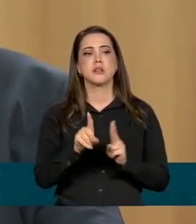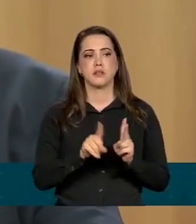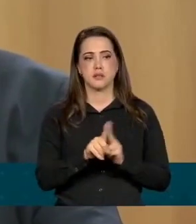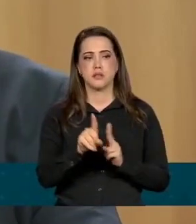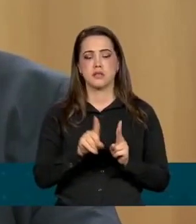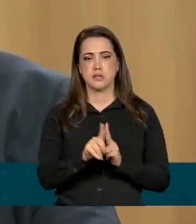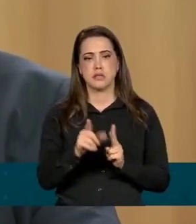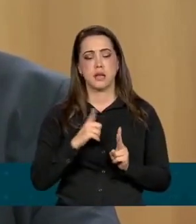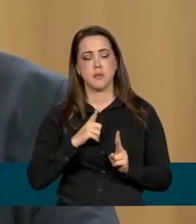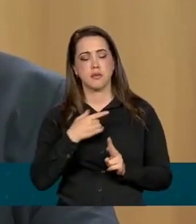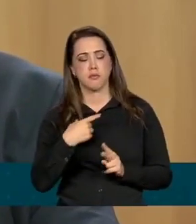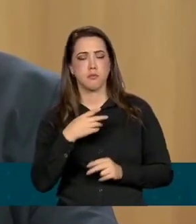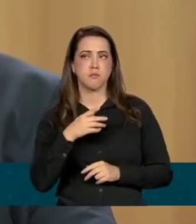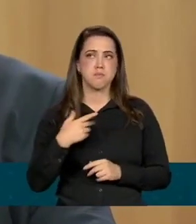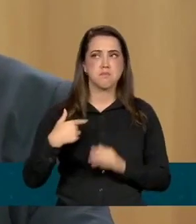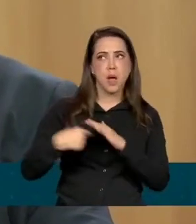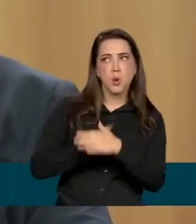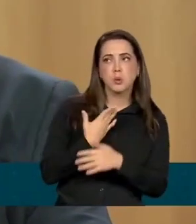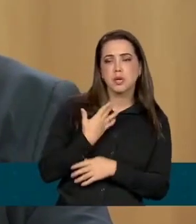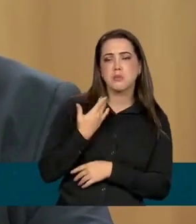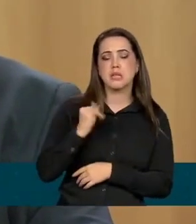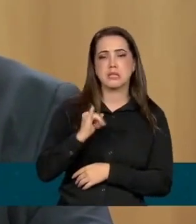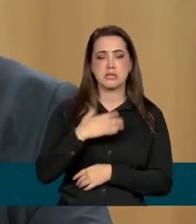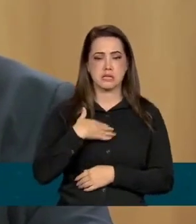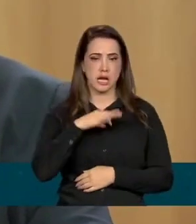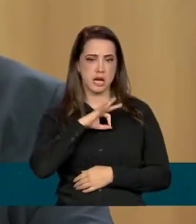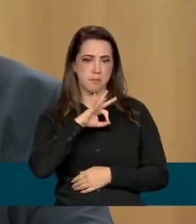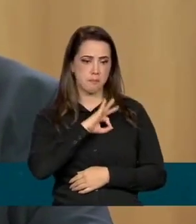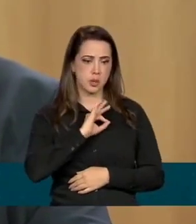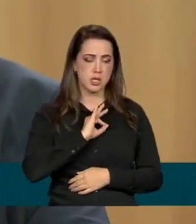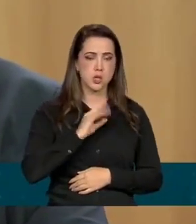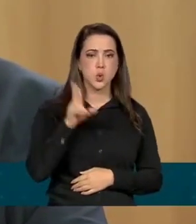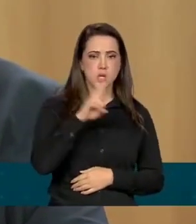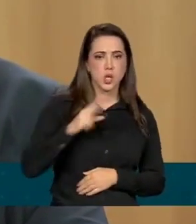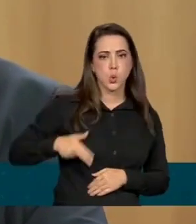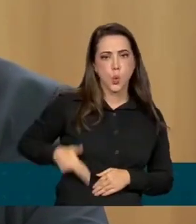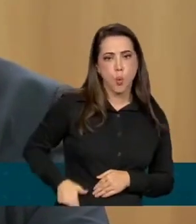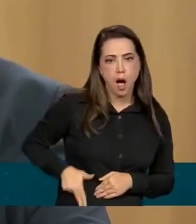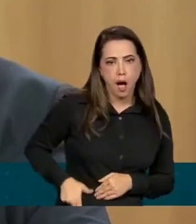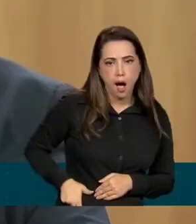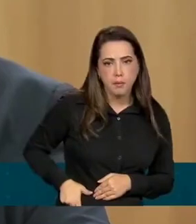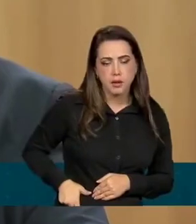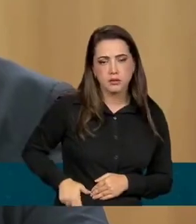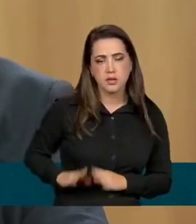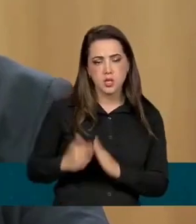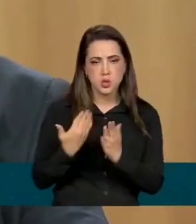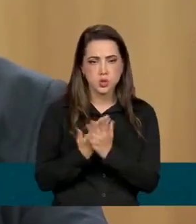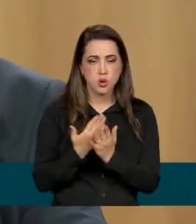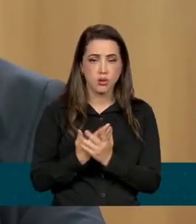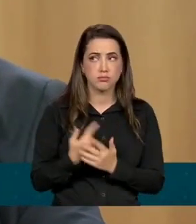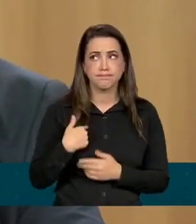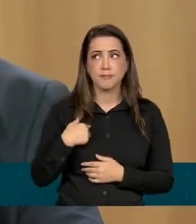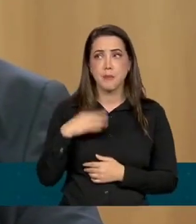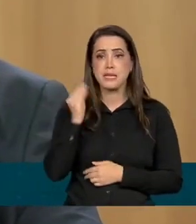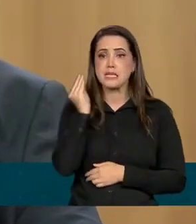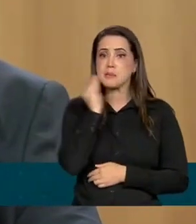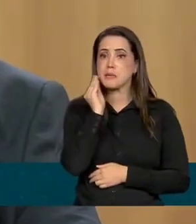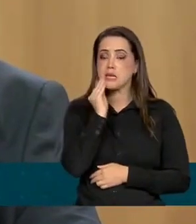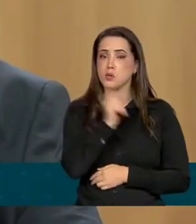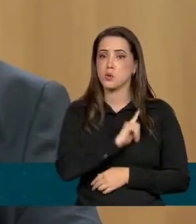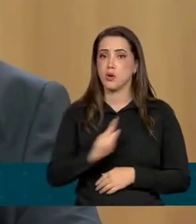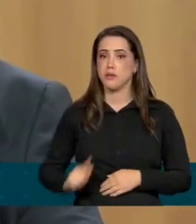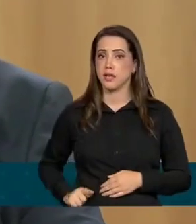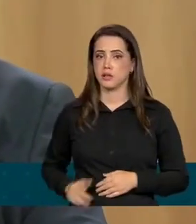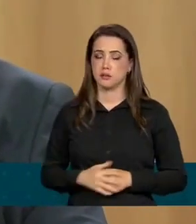ou não nas escolas. A minha experiência de governador, que gerenciava mais de 1.000 escolas, nós tínhamos escolas